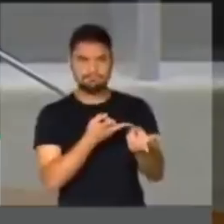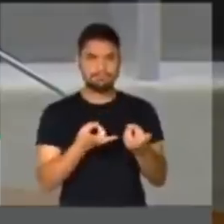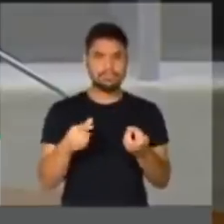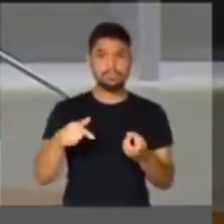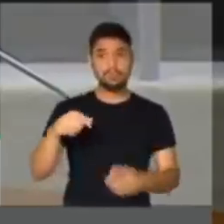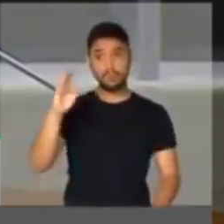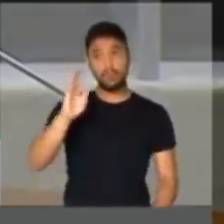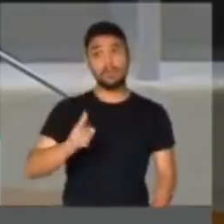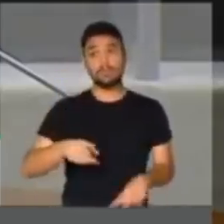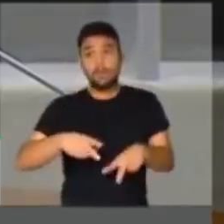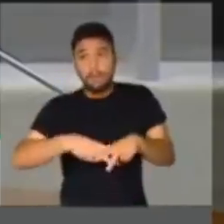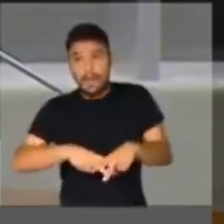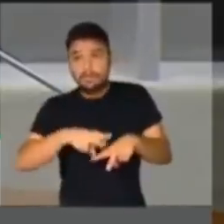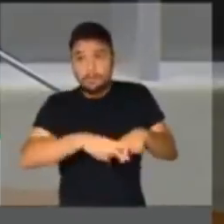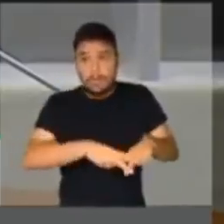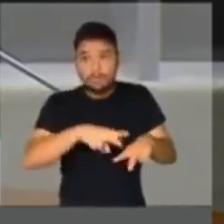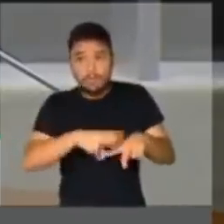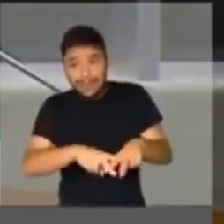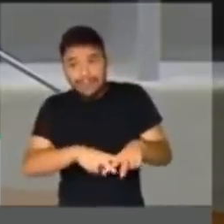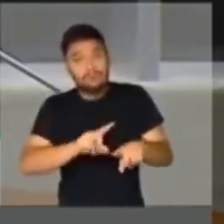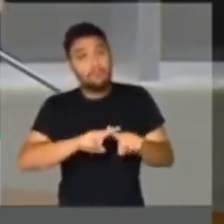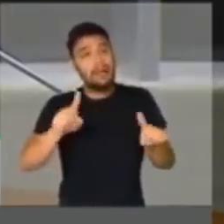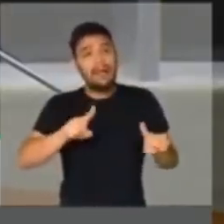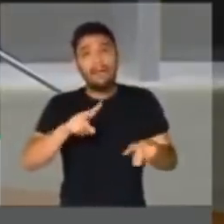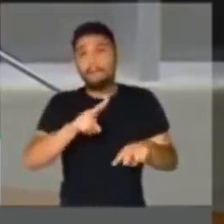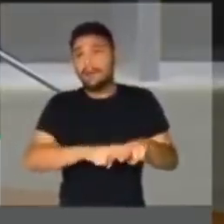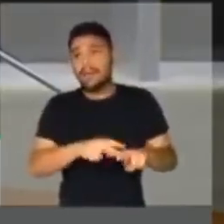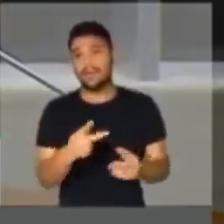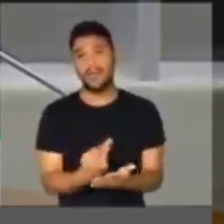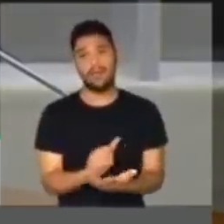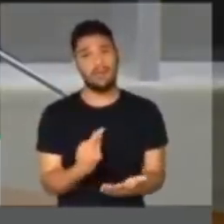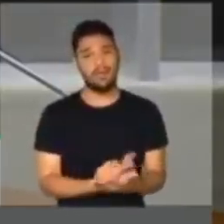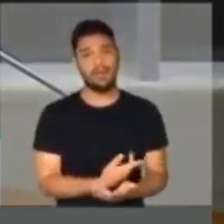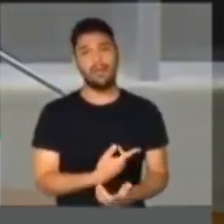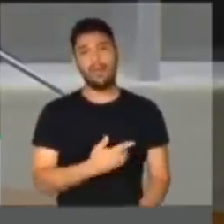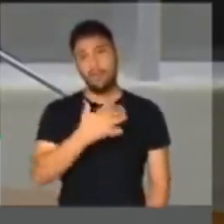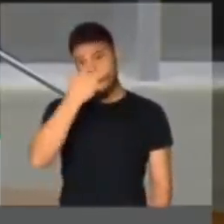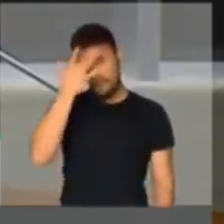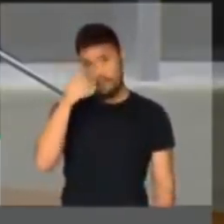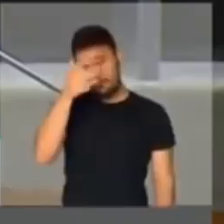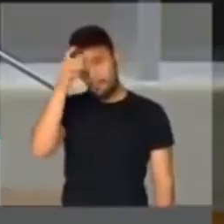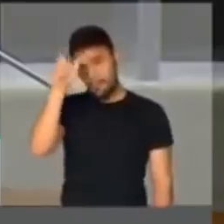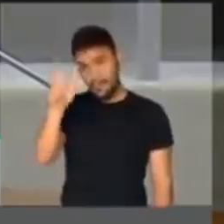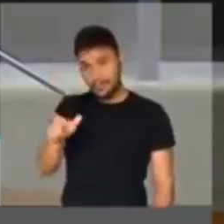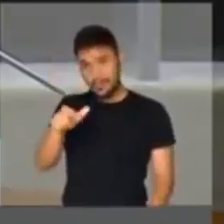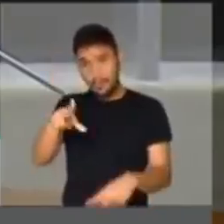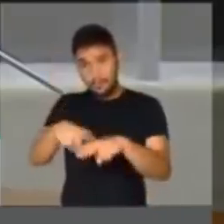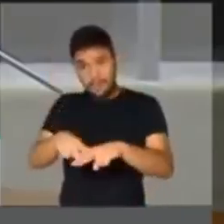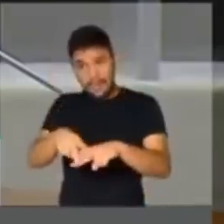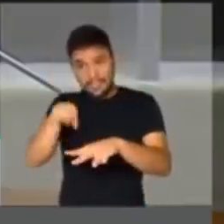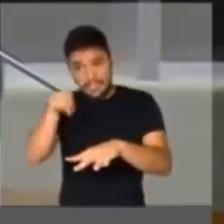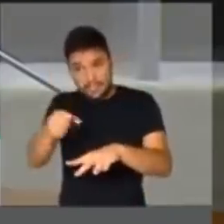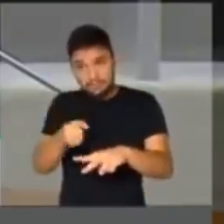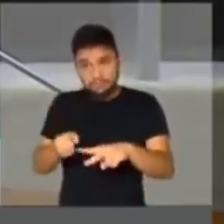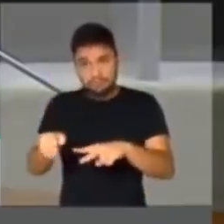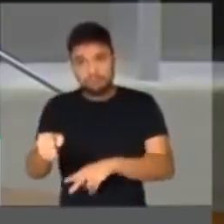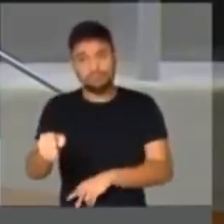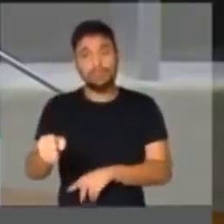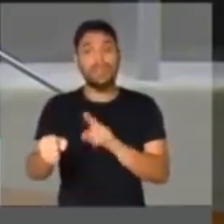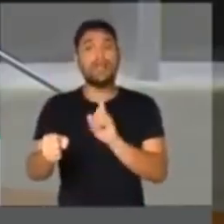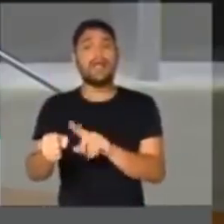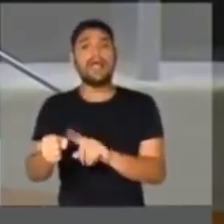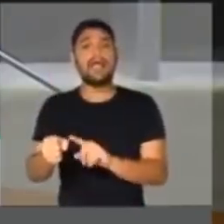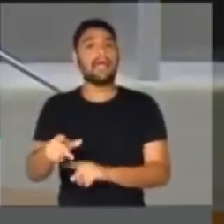que o Brasil prende muito e prende muito mal, porque as pessoas que estão ali no sistema carcerário estão